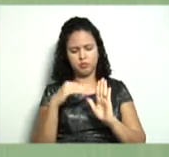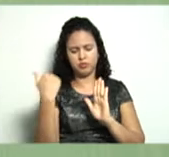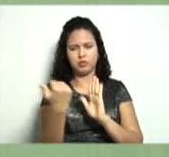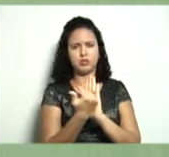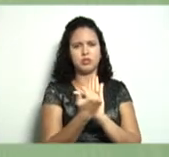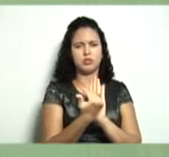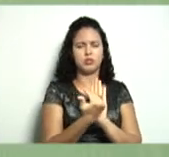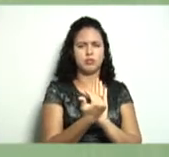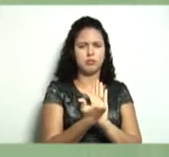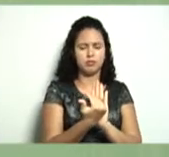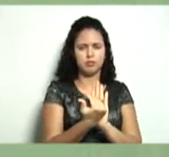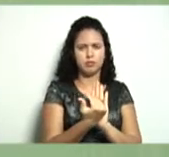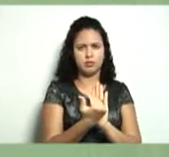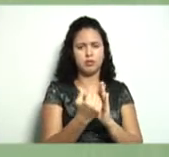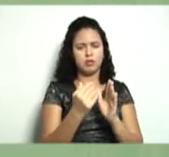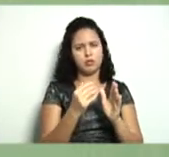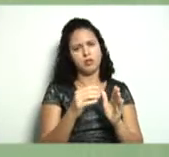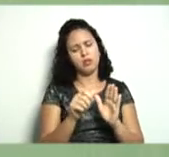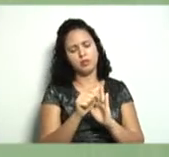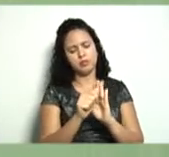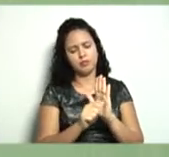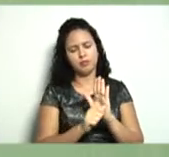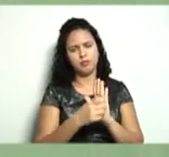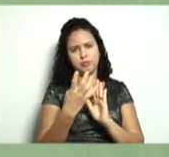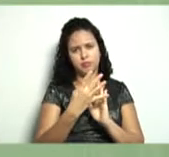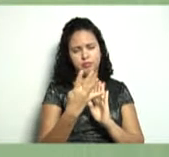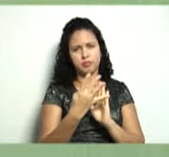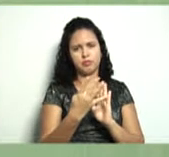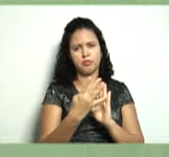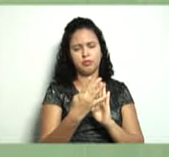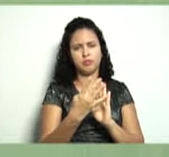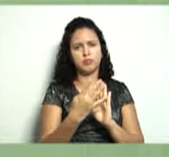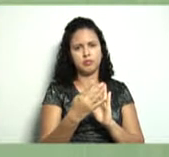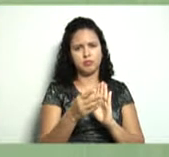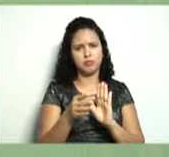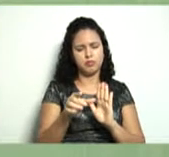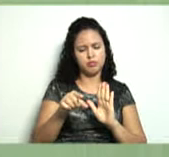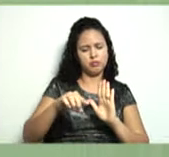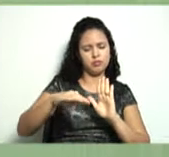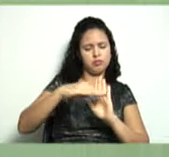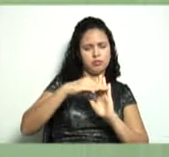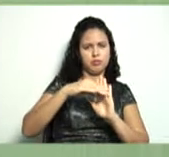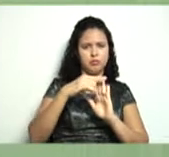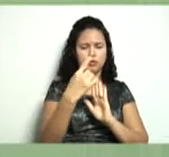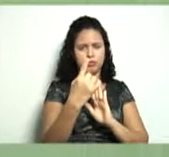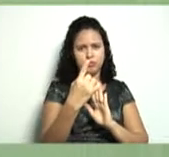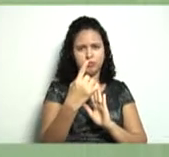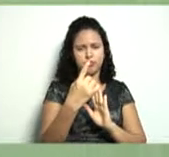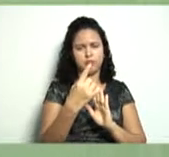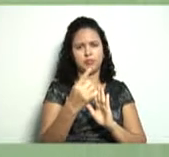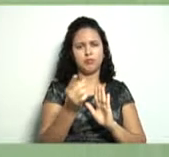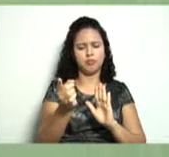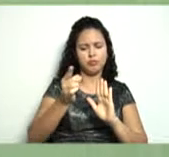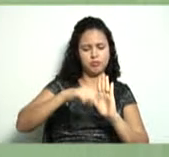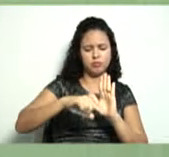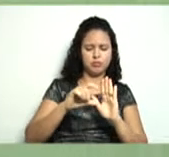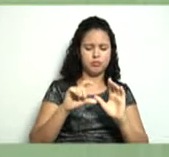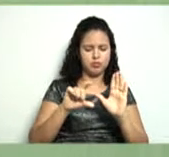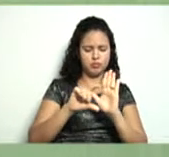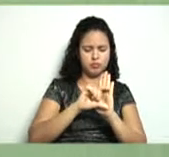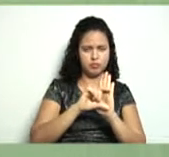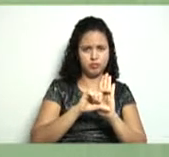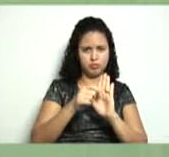ressalvado o disposto no artigo 4º, item 1 desta lei. Já o parágrafo 1º acrescenta